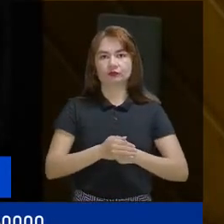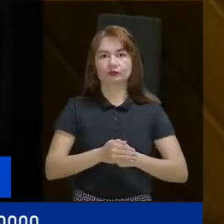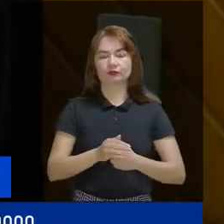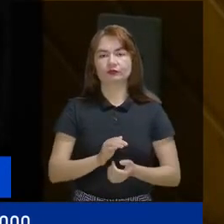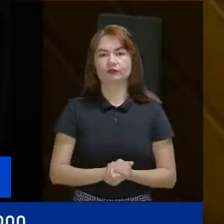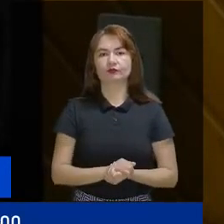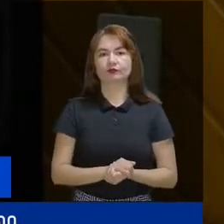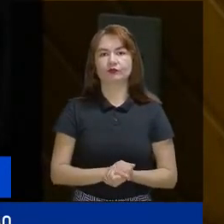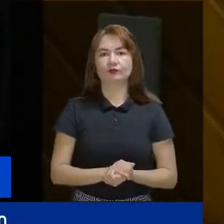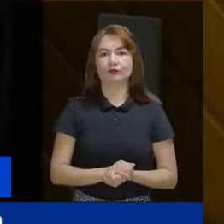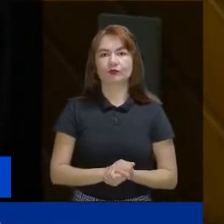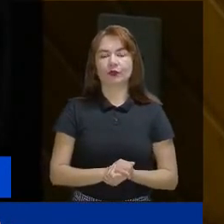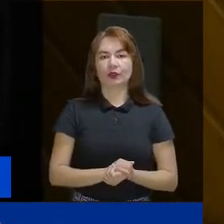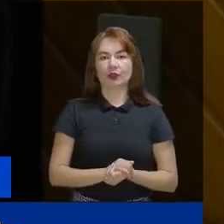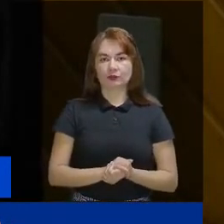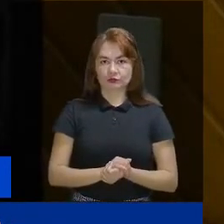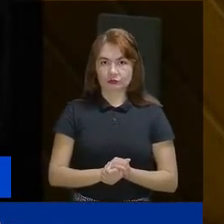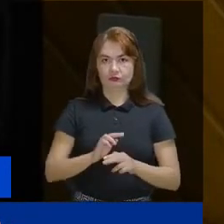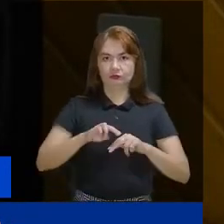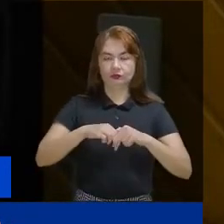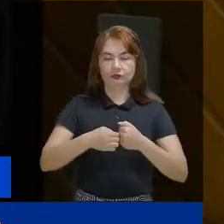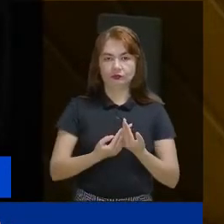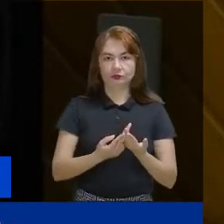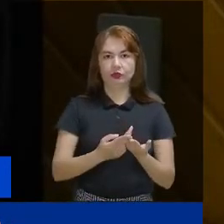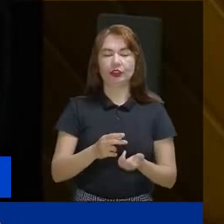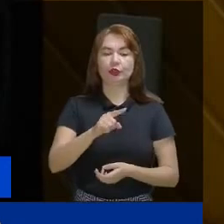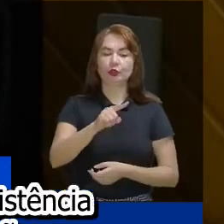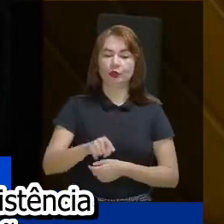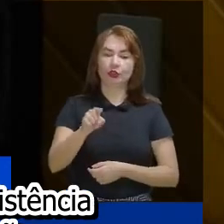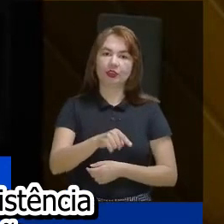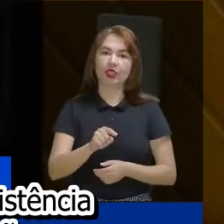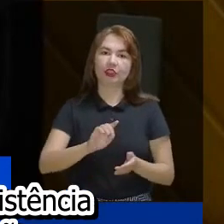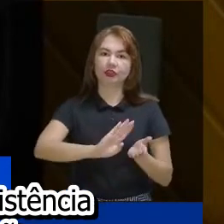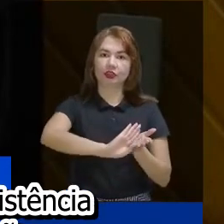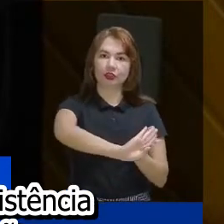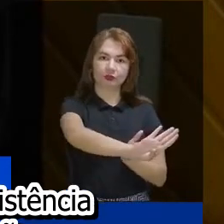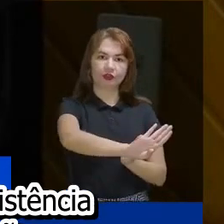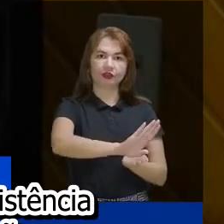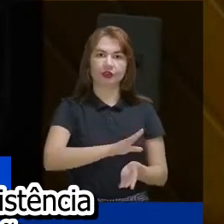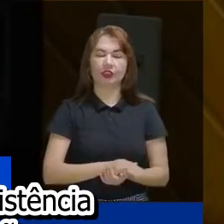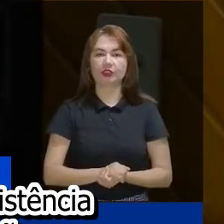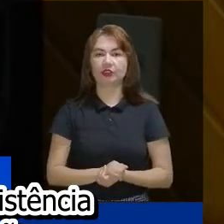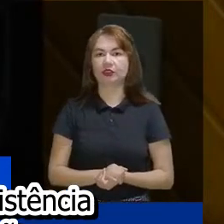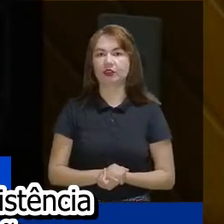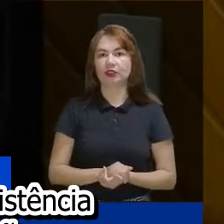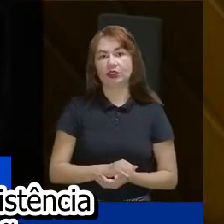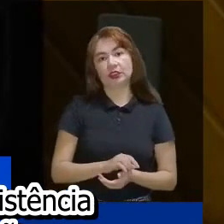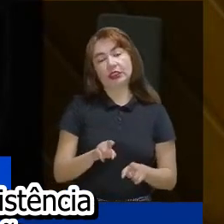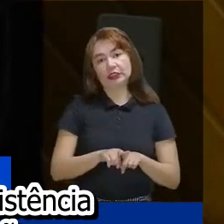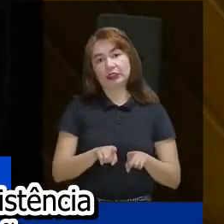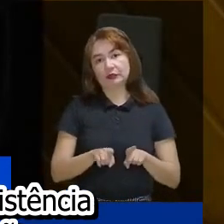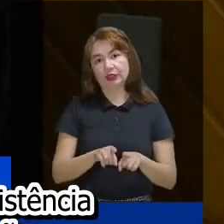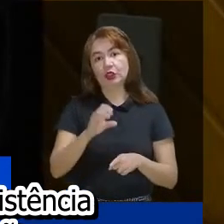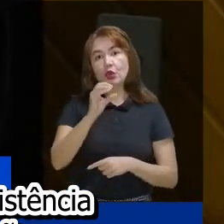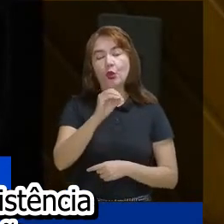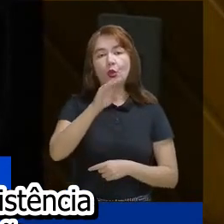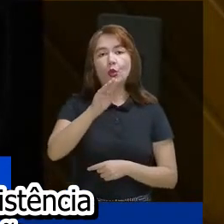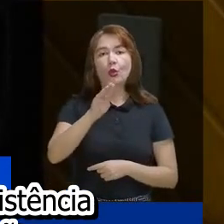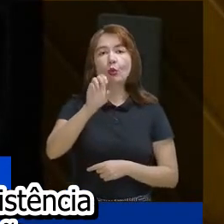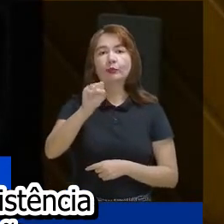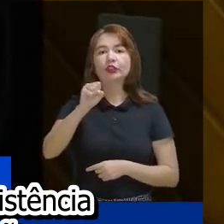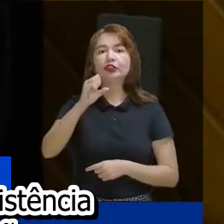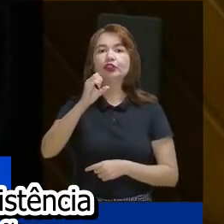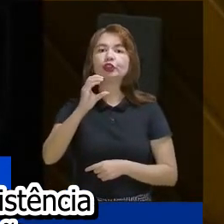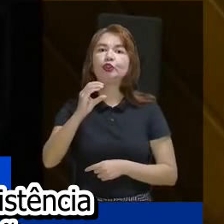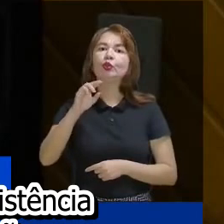de preclusão que afastou a preliminar de nulidade. Item 3. E de obscuridade quanto à conclusão